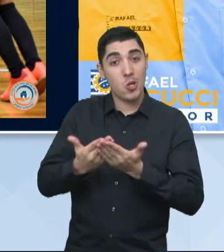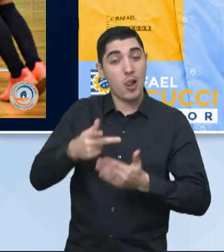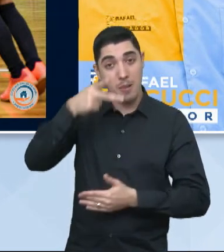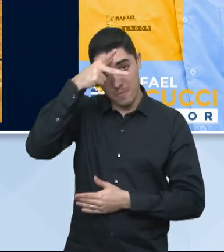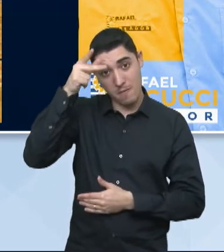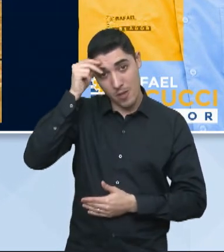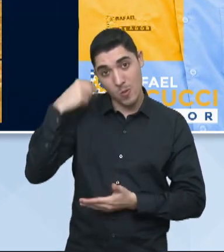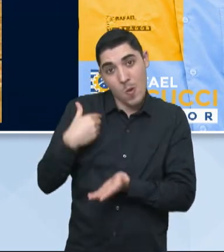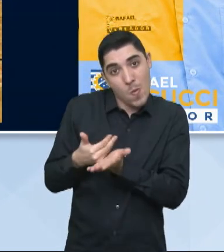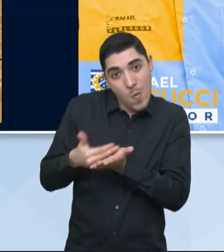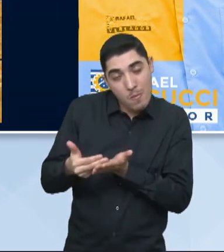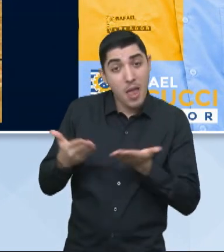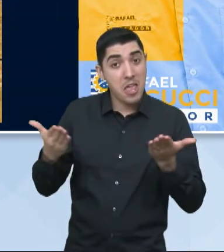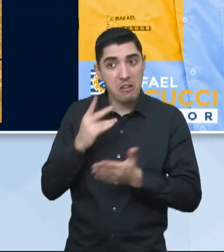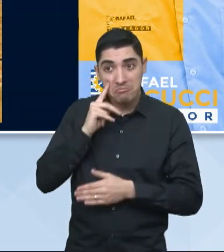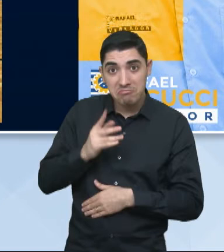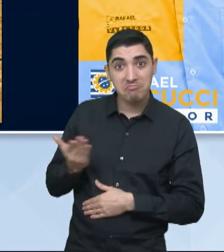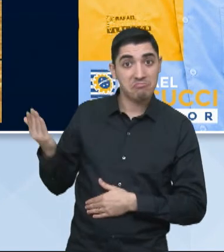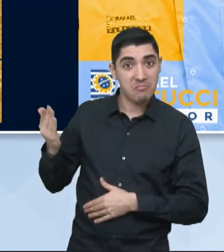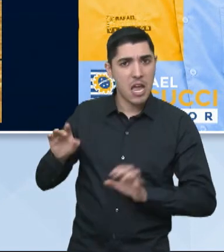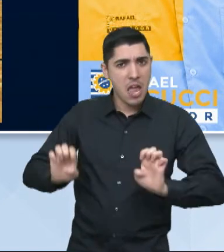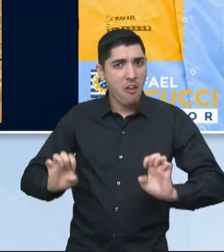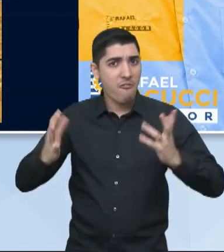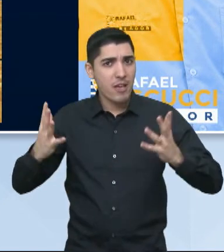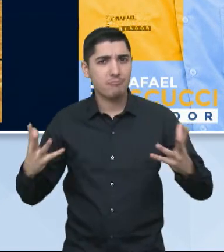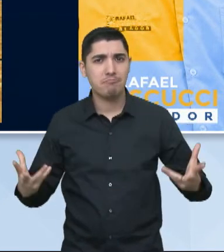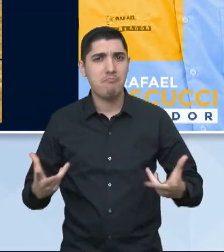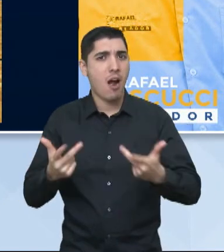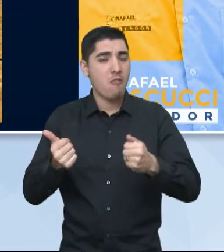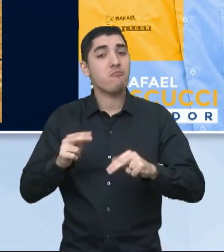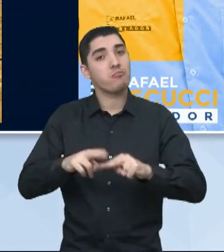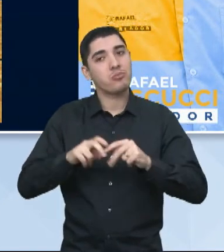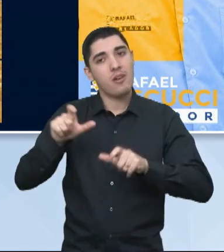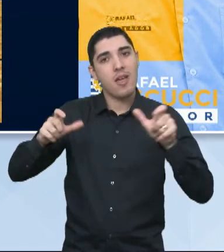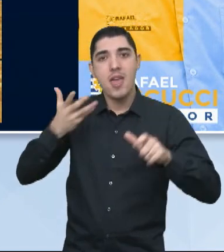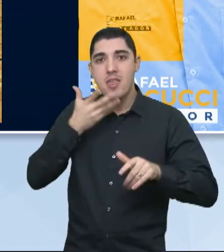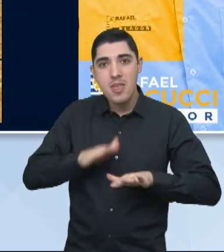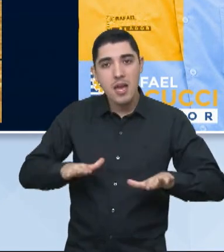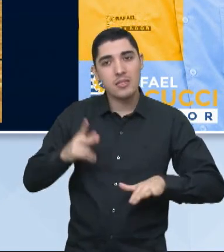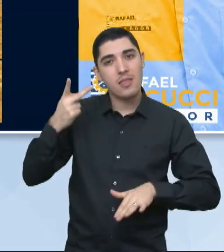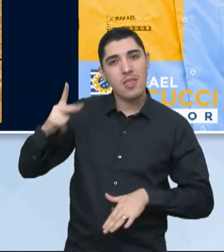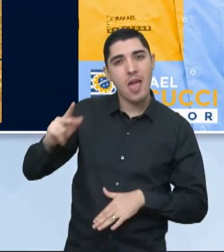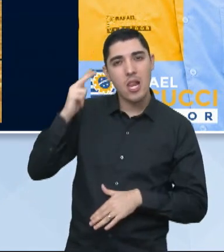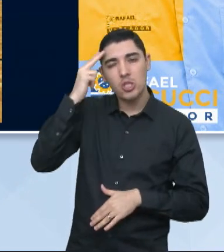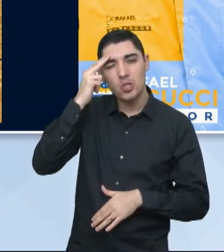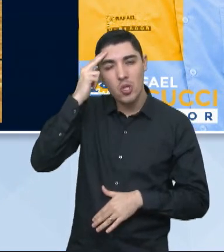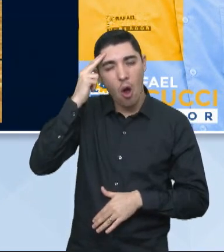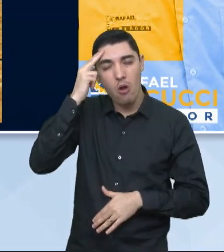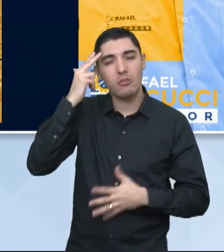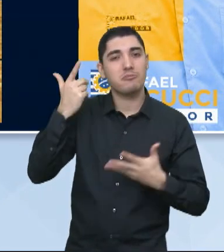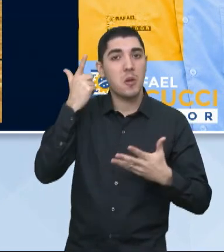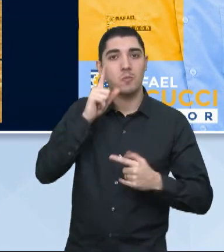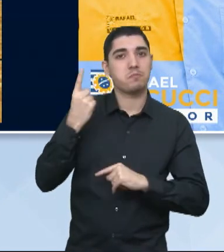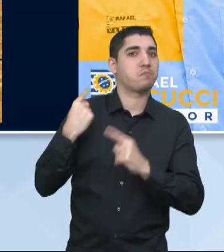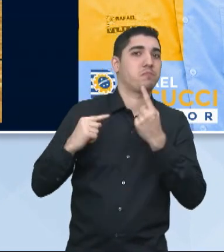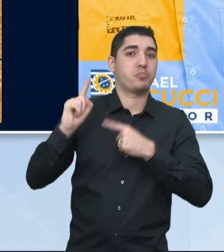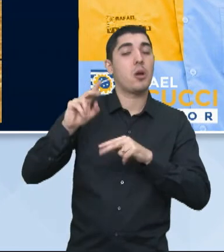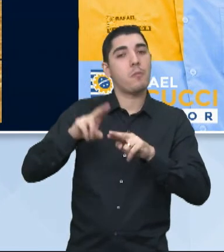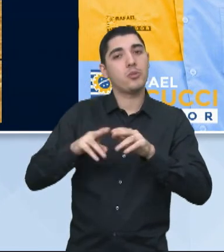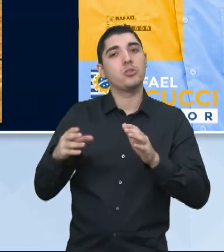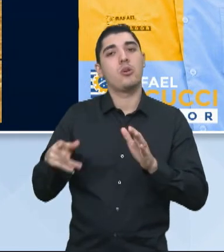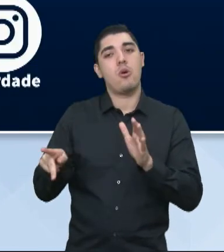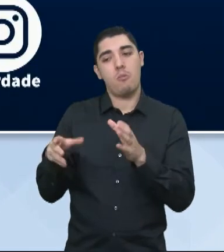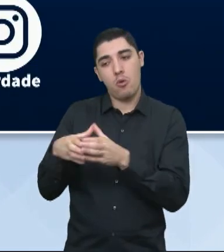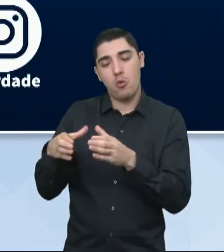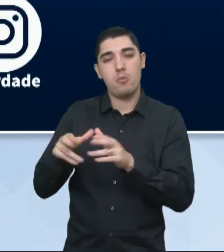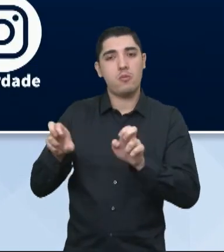vendo esse grande evento dessas crianças poderem realizar o sonho. Lá na abertura, todo o time de futsal do São José,